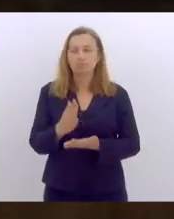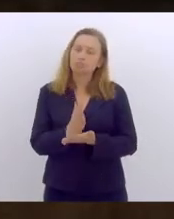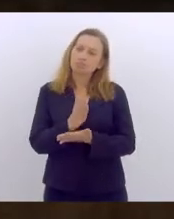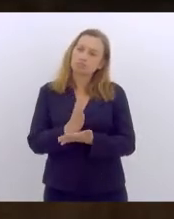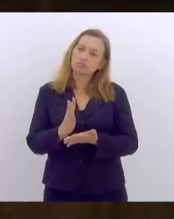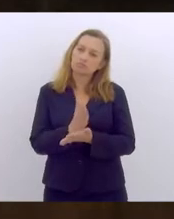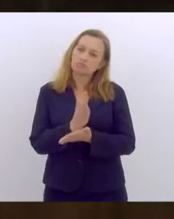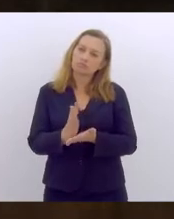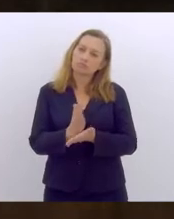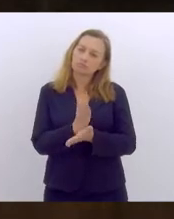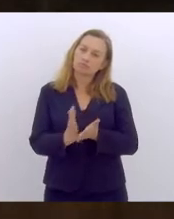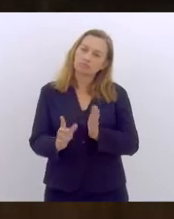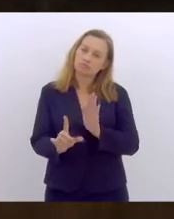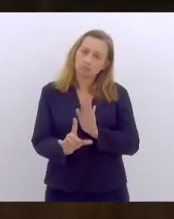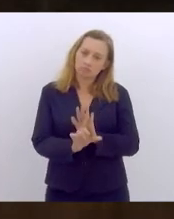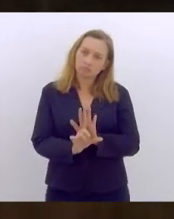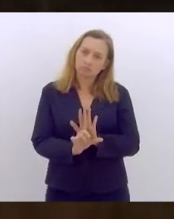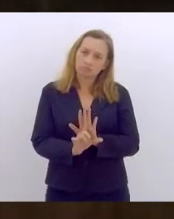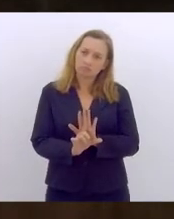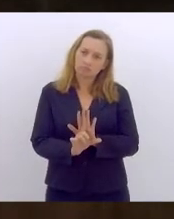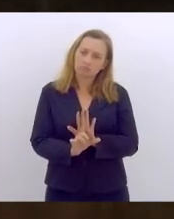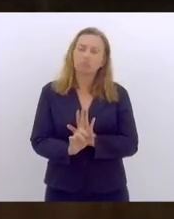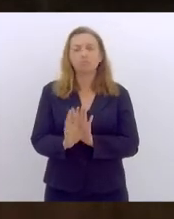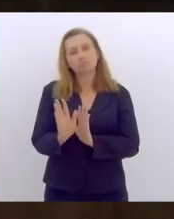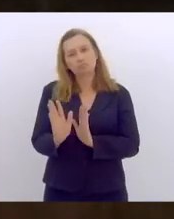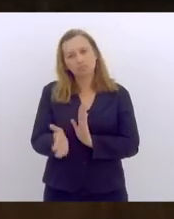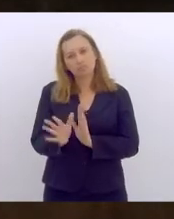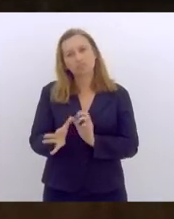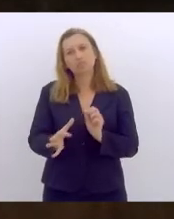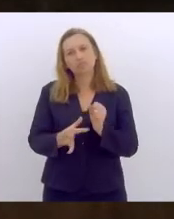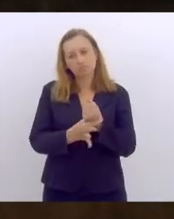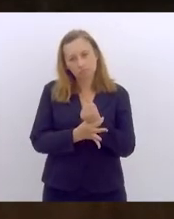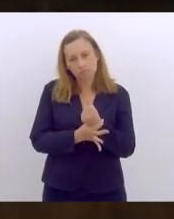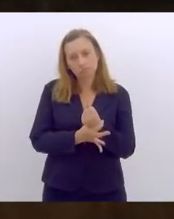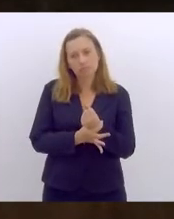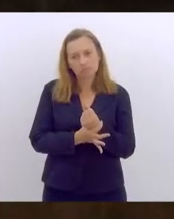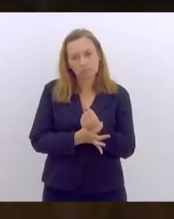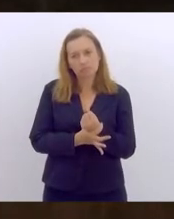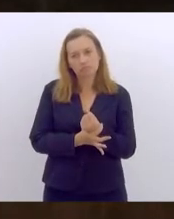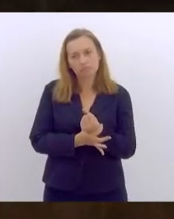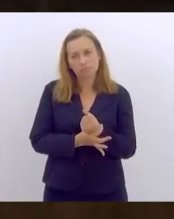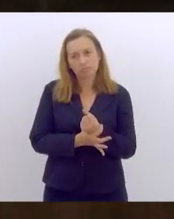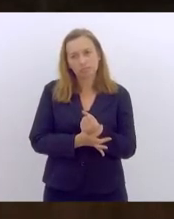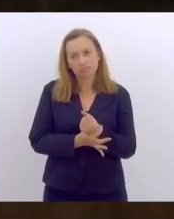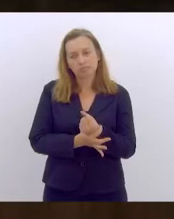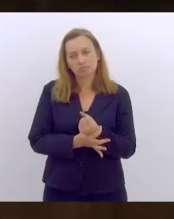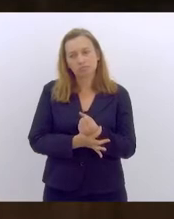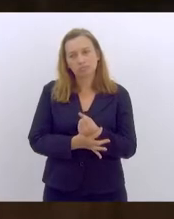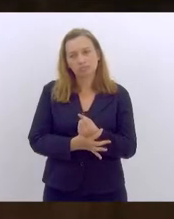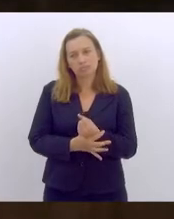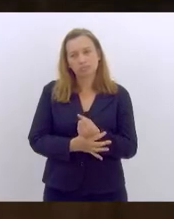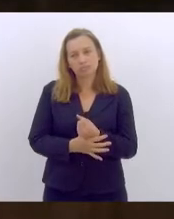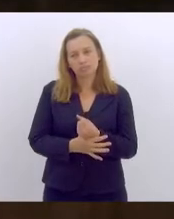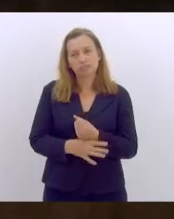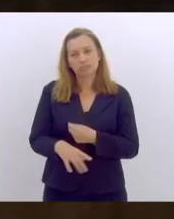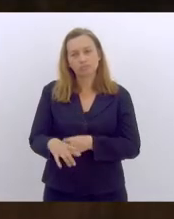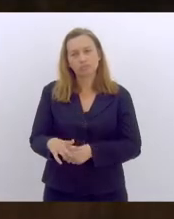algumas legislações que já asseguram essa garantia para as